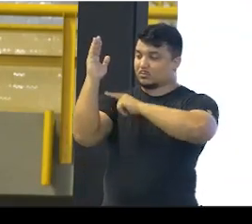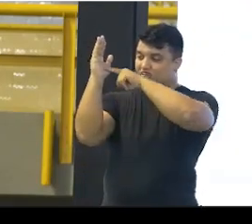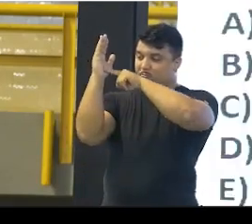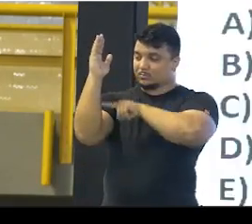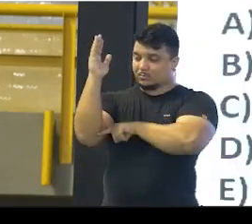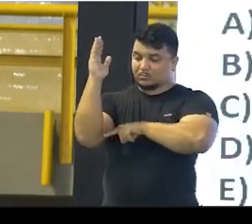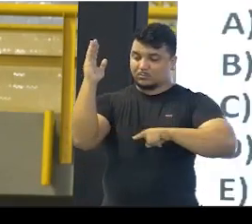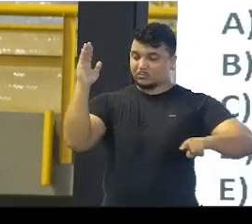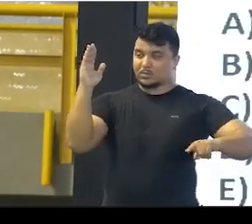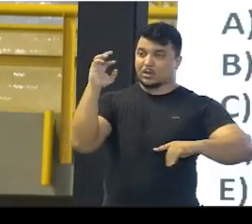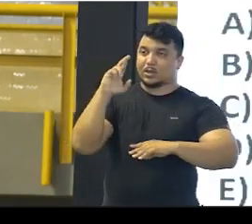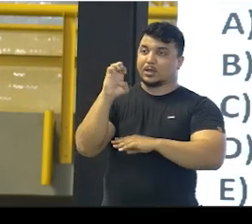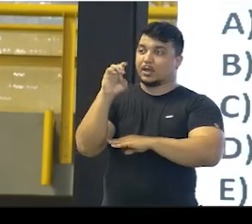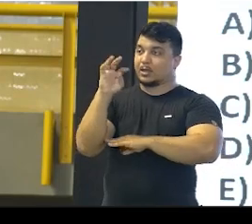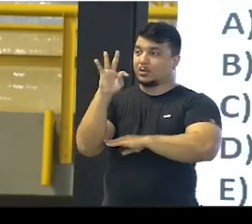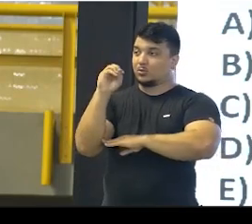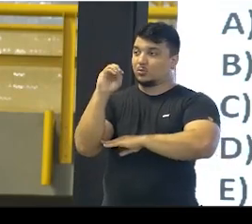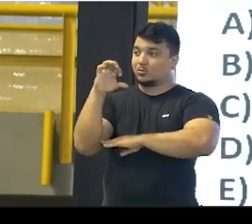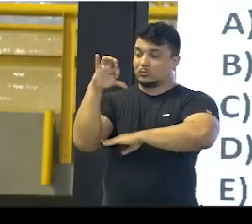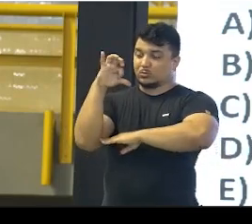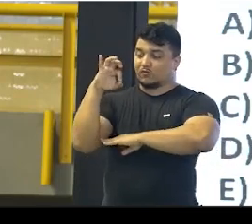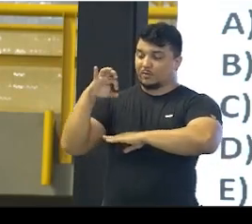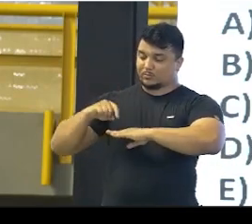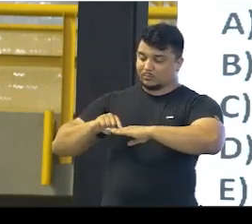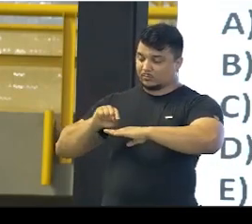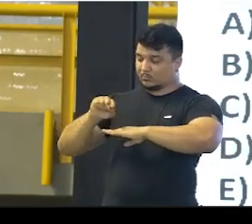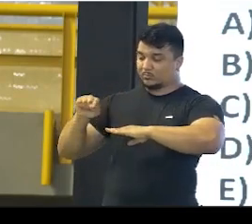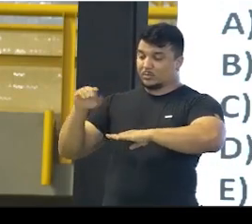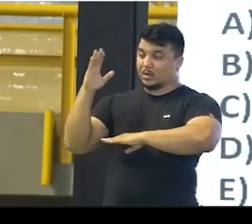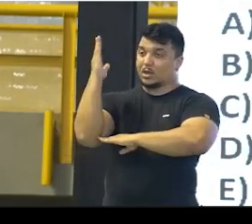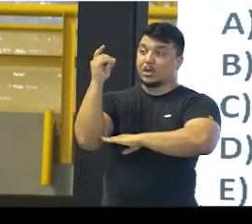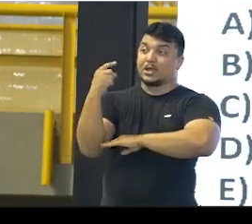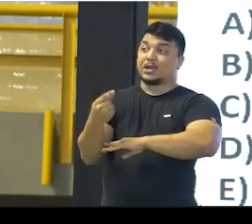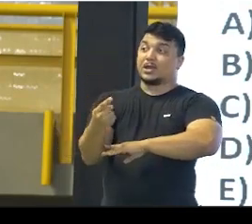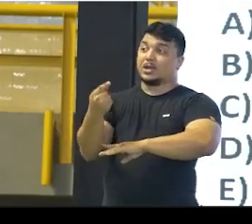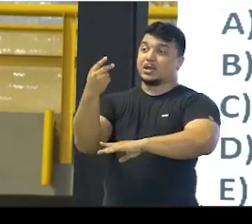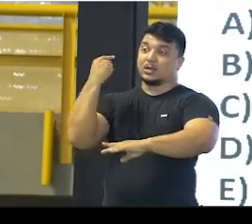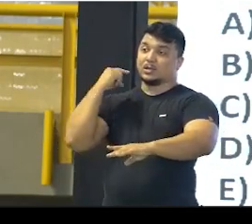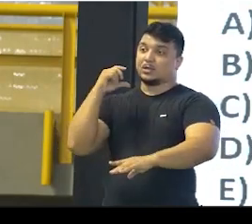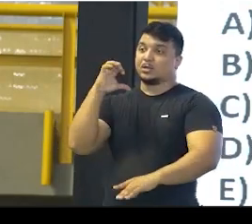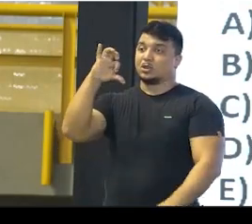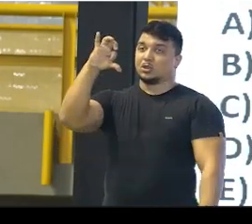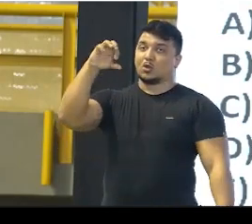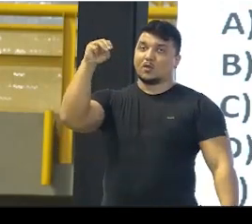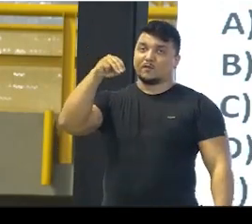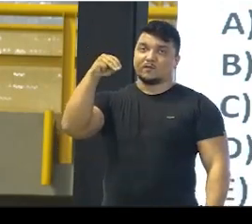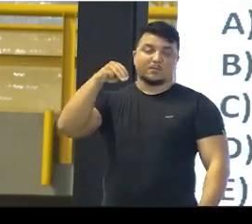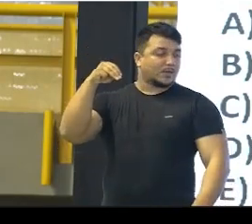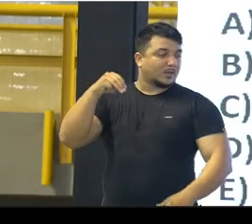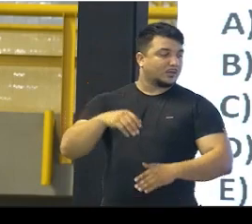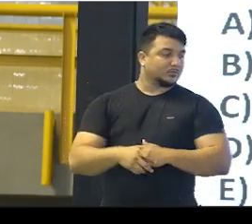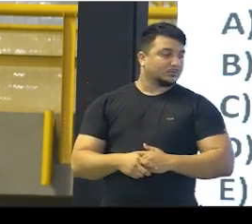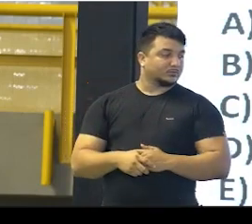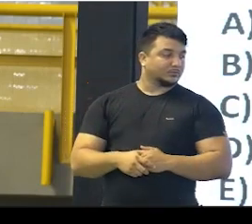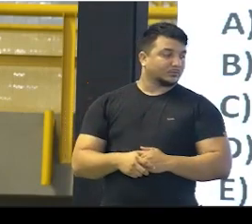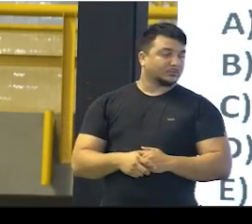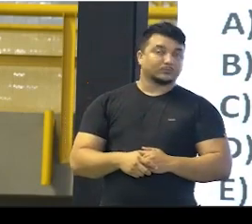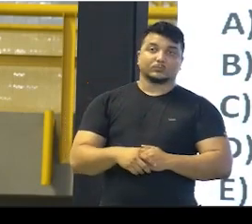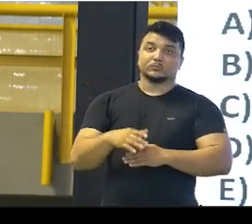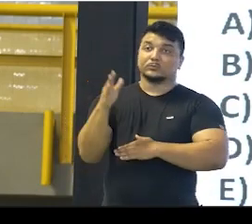de arame tinha 200 metros. Aí ele perguntava quantos rolos de